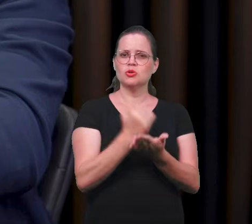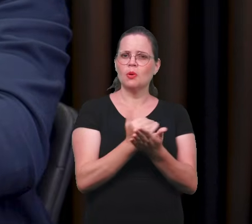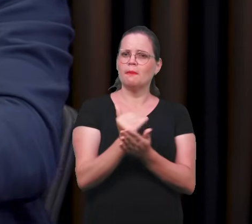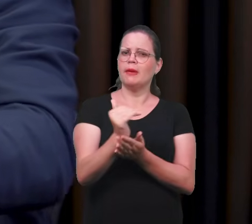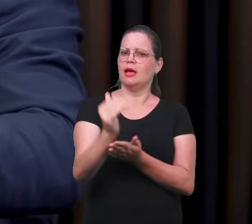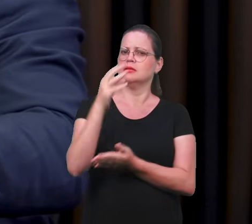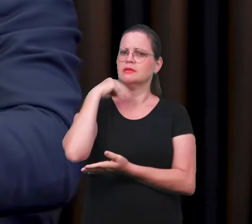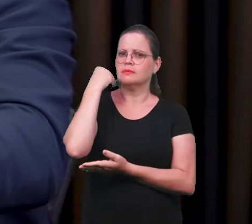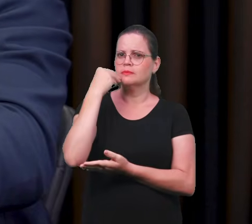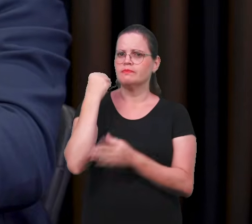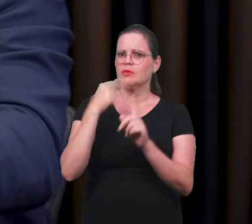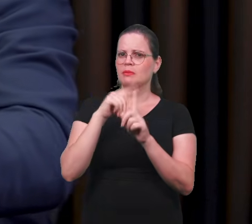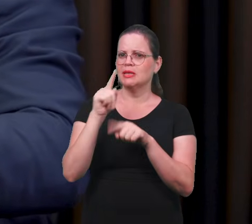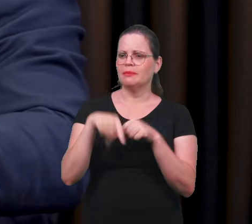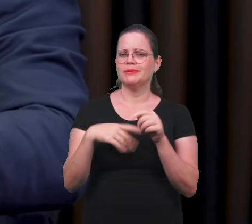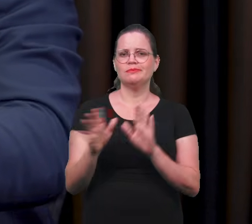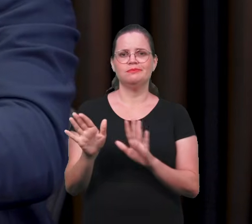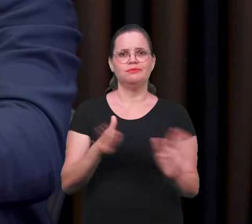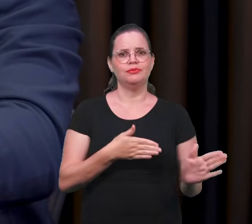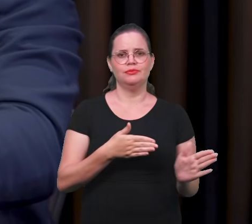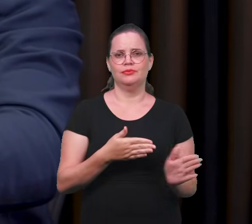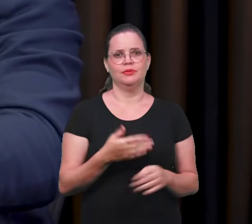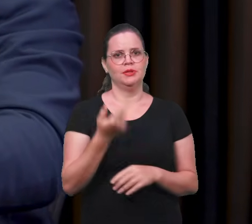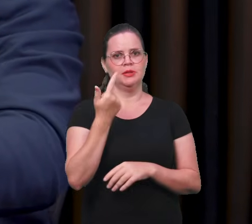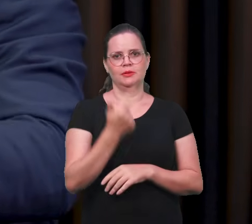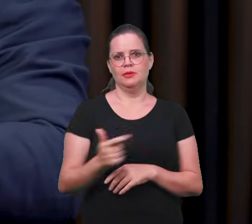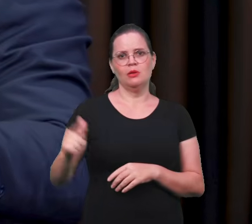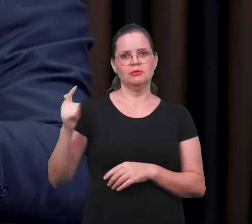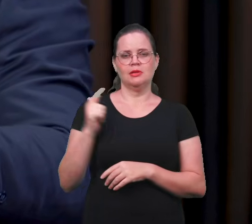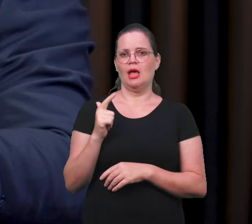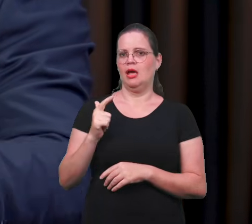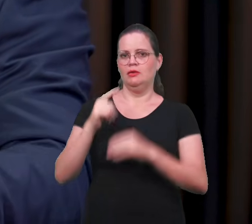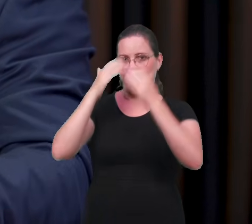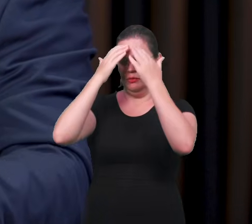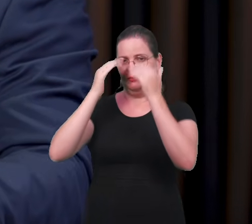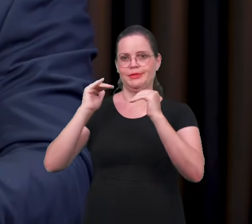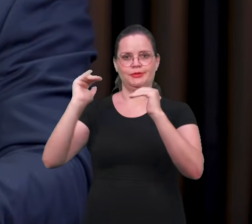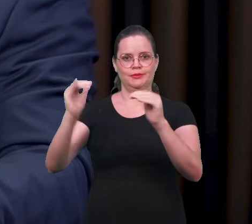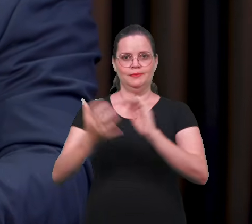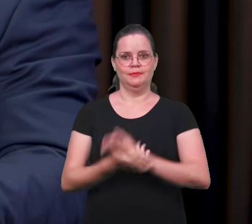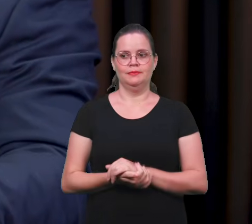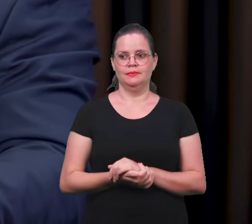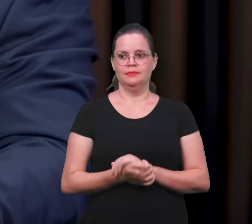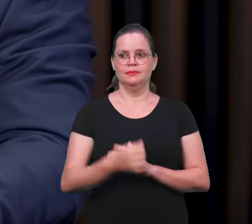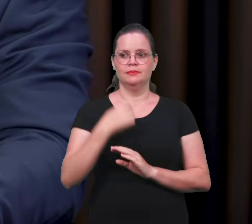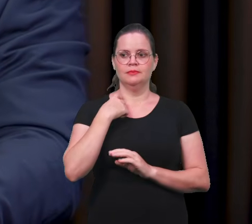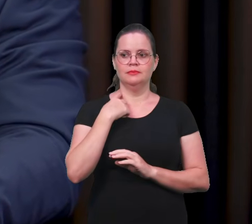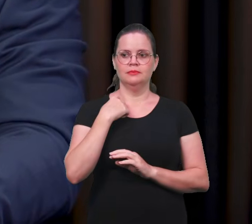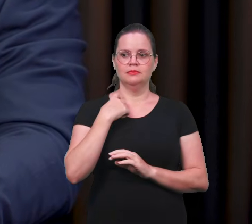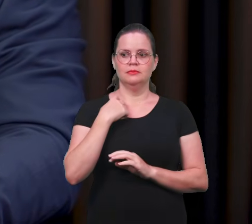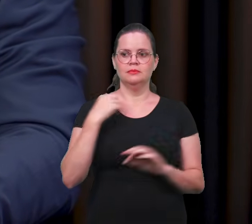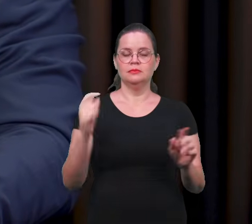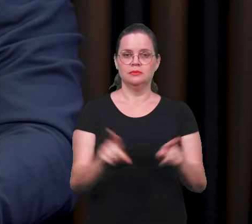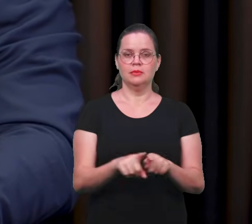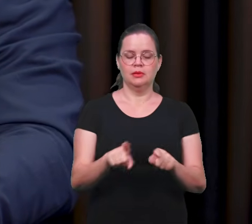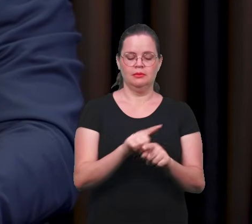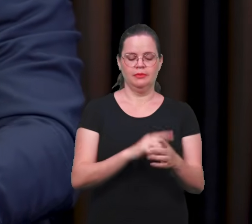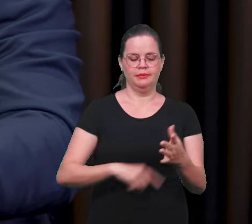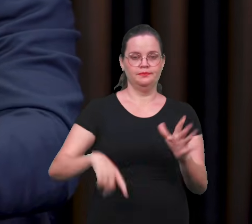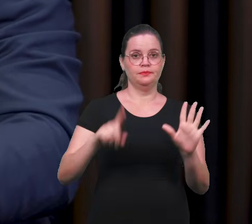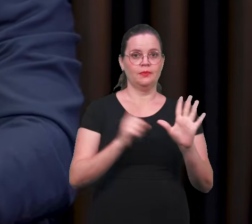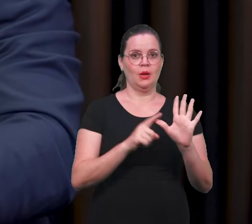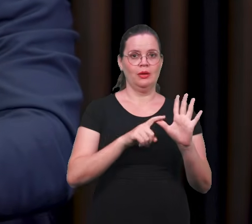Não tiveram esse zelo de ter essa manutenção. Né? E um quinto ponto é